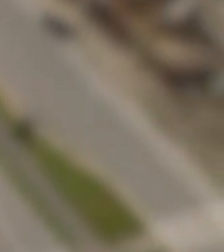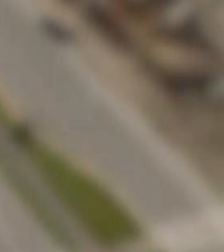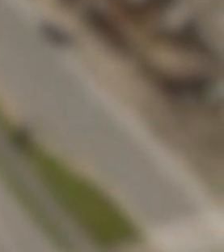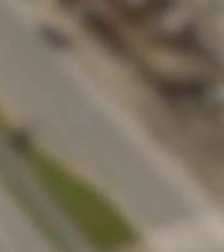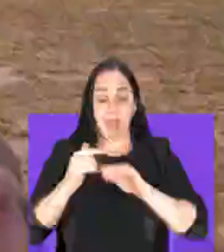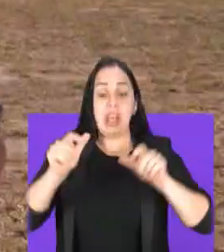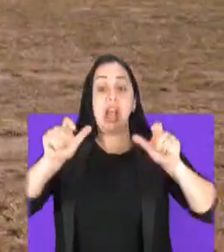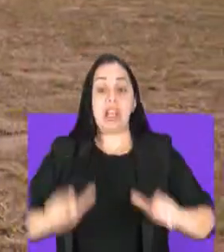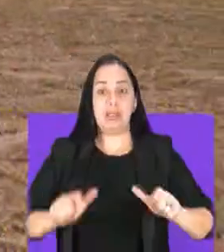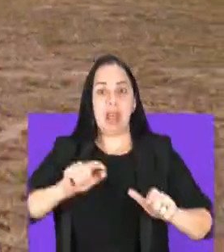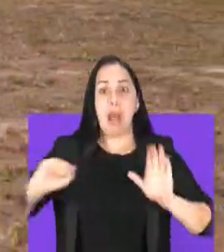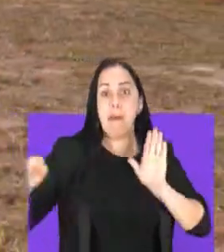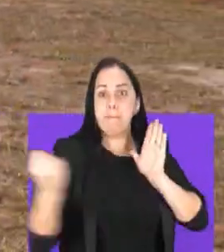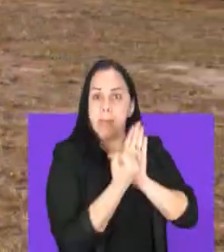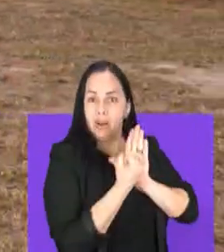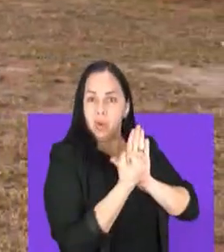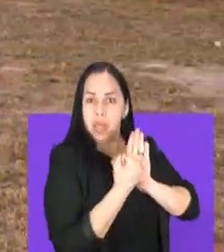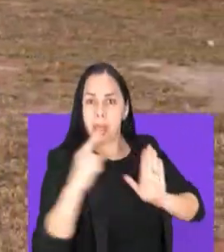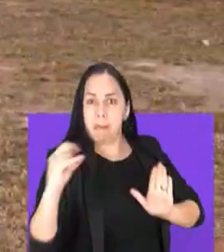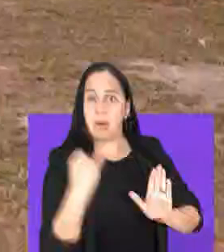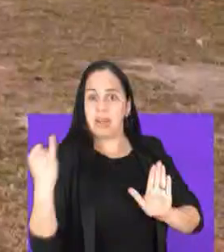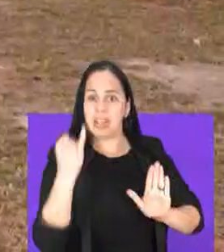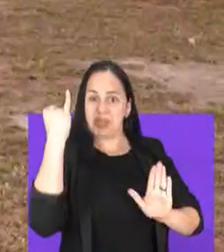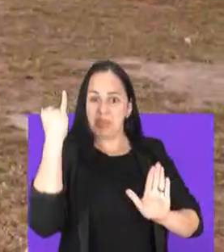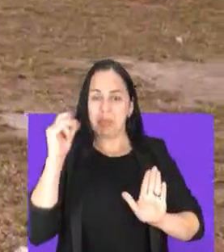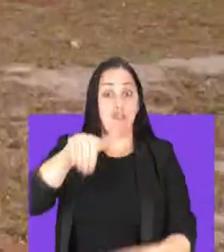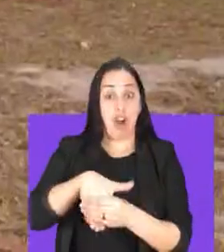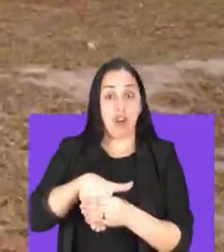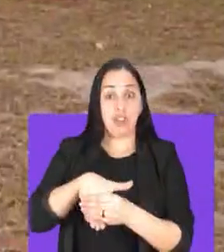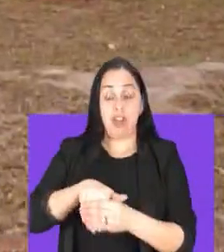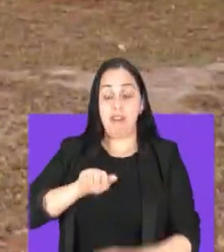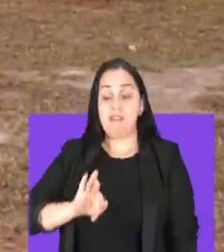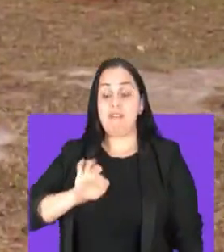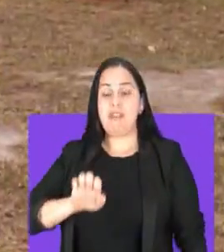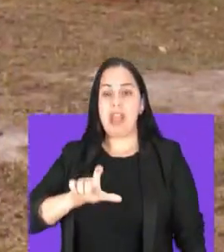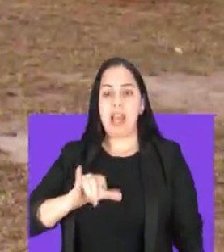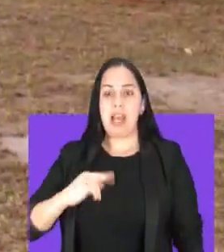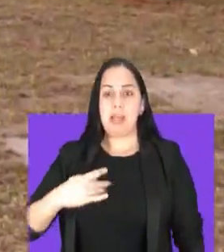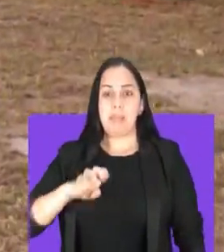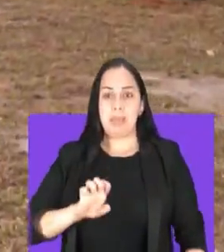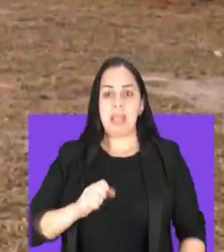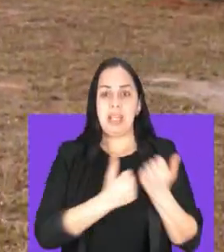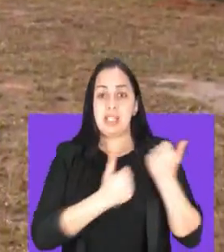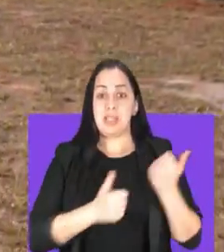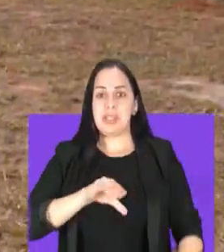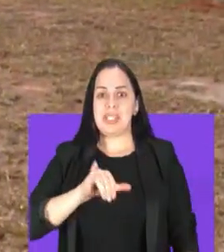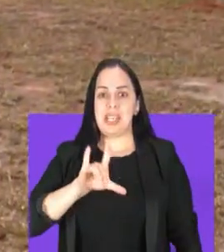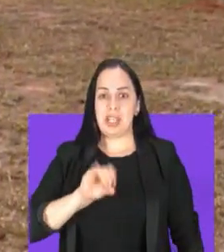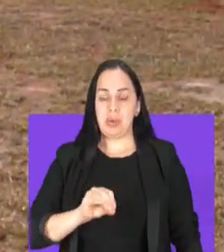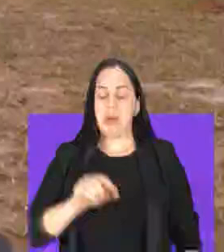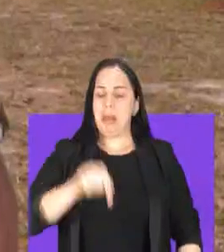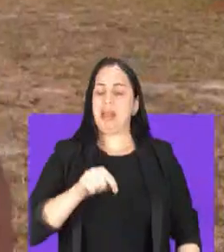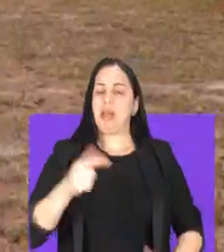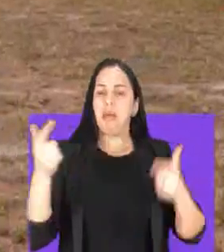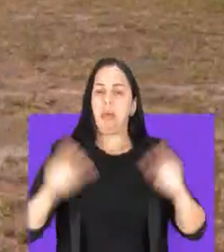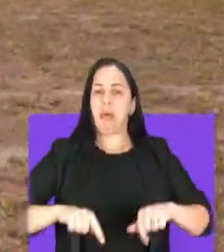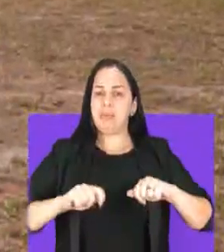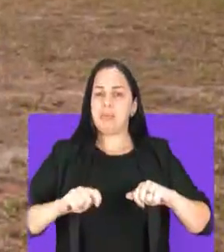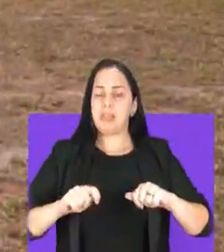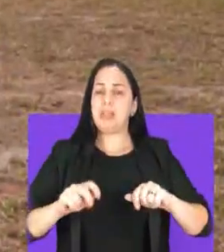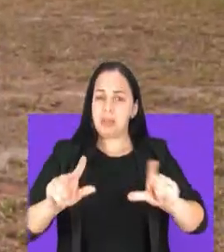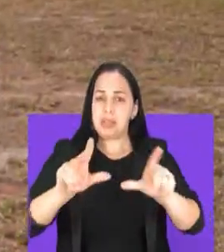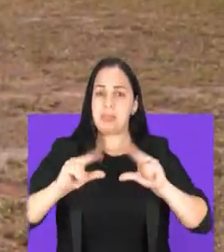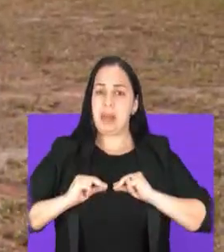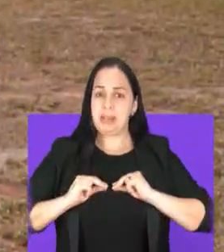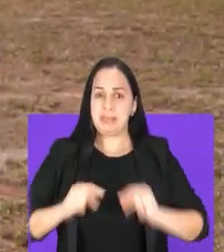todos este Parque será um Marco para a nossa população vote Dr Felipe fornar sido Saraiva para ter um lazer